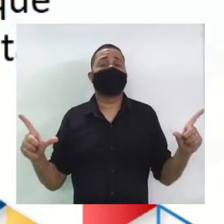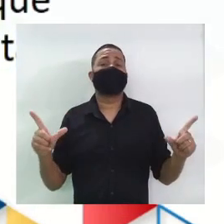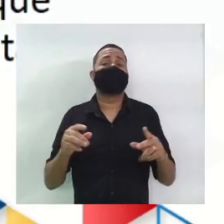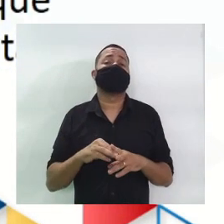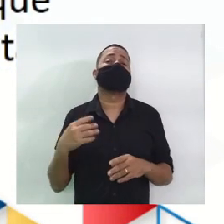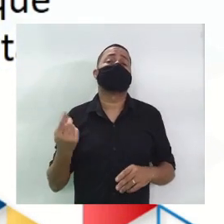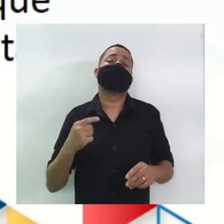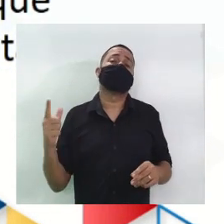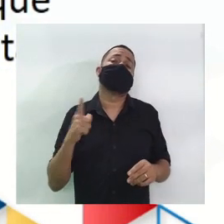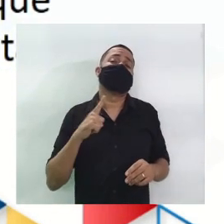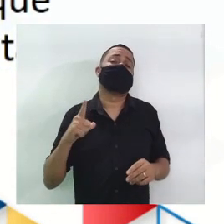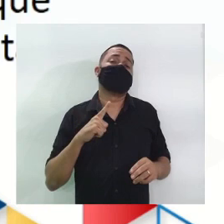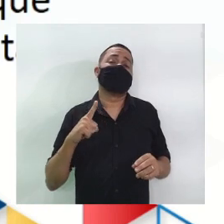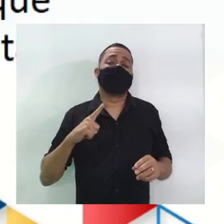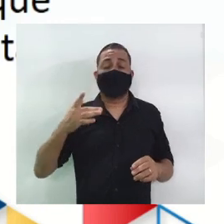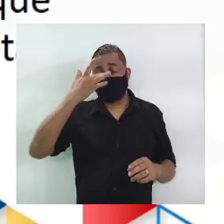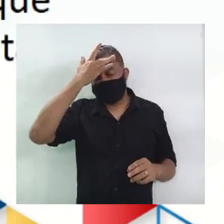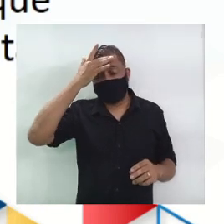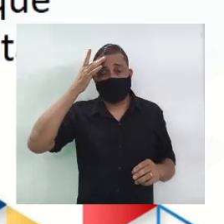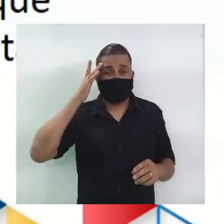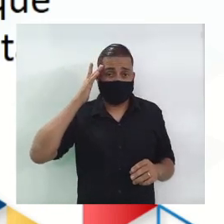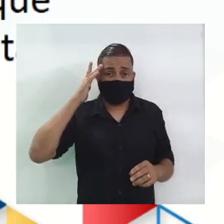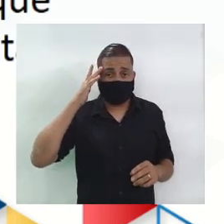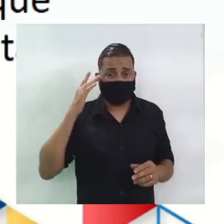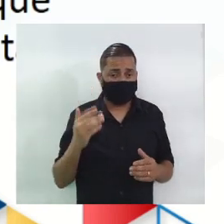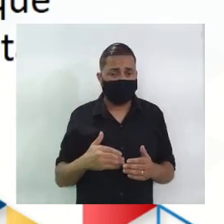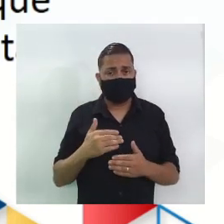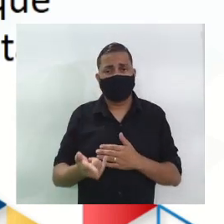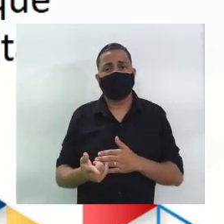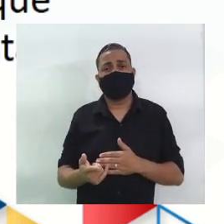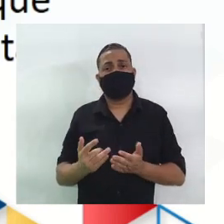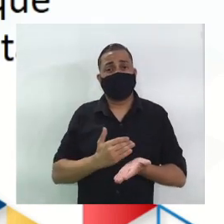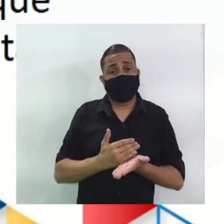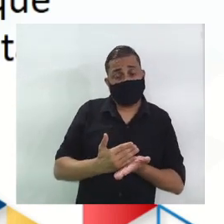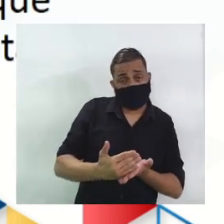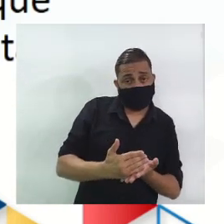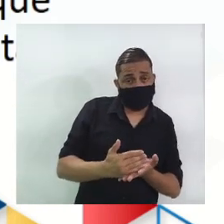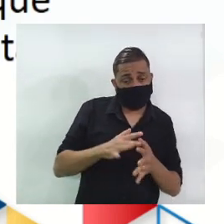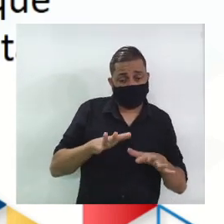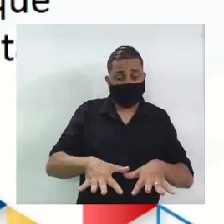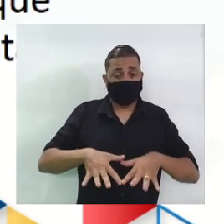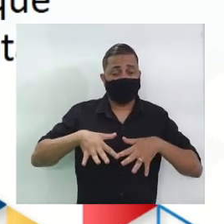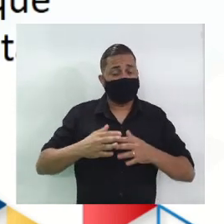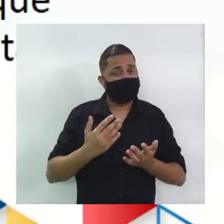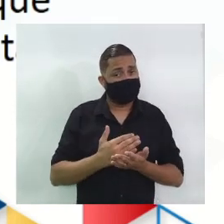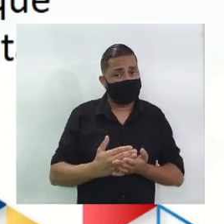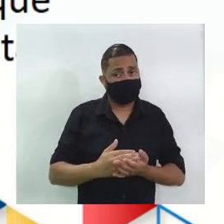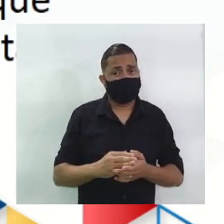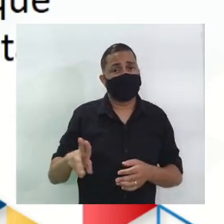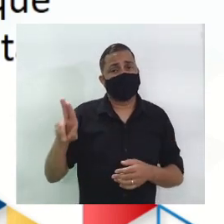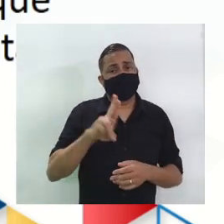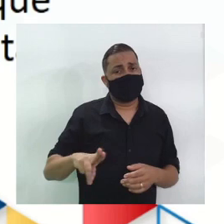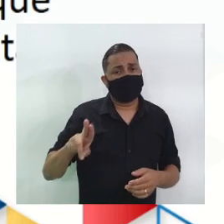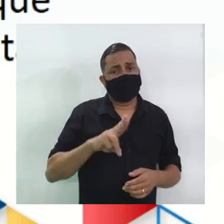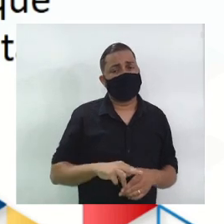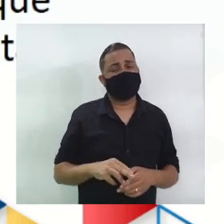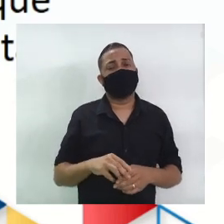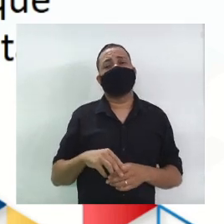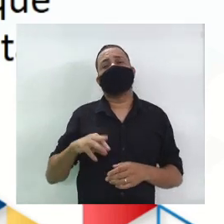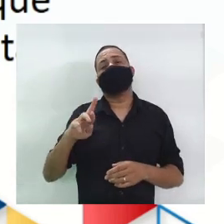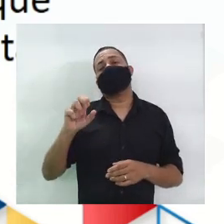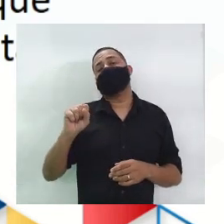que nós temos. As pessoas que passam pela cerimônia de iniciação usam um rosário